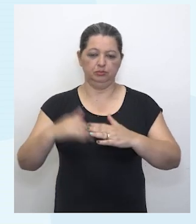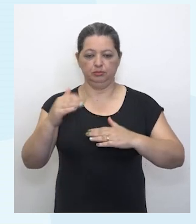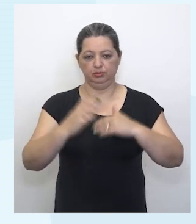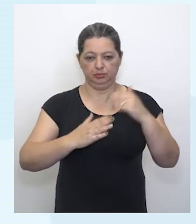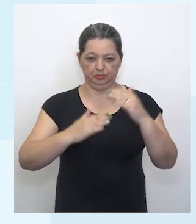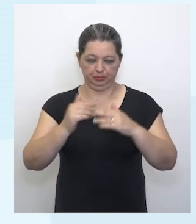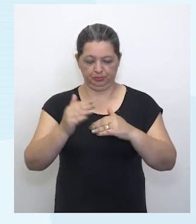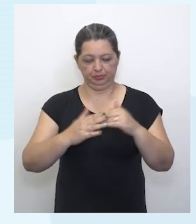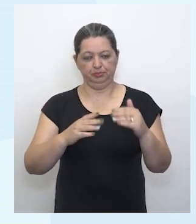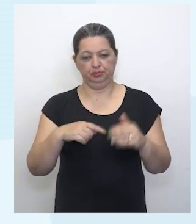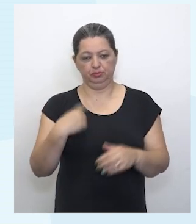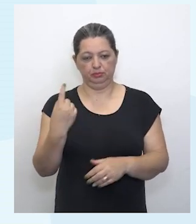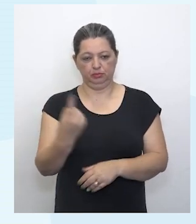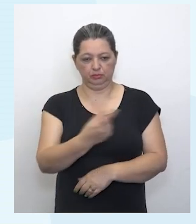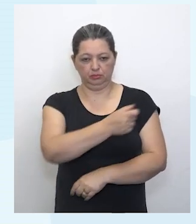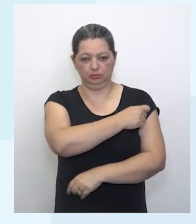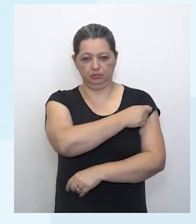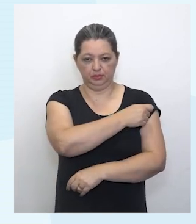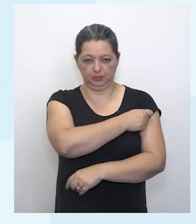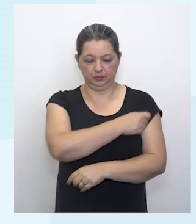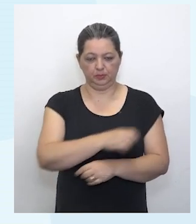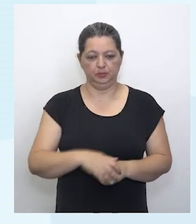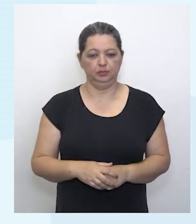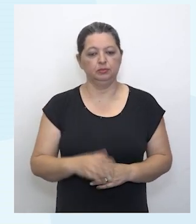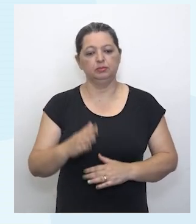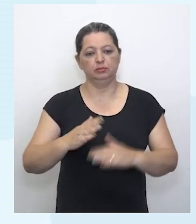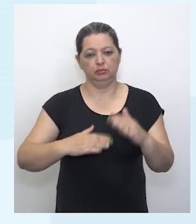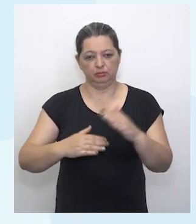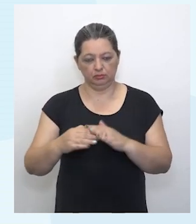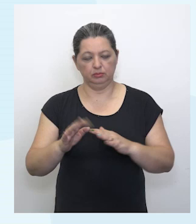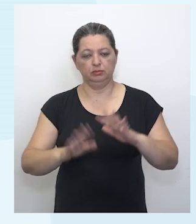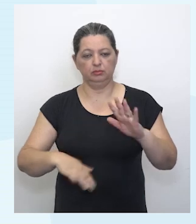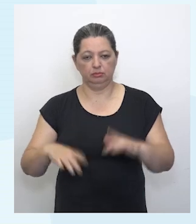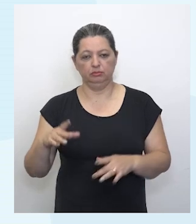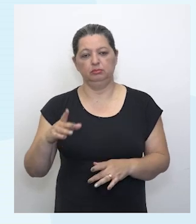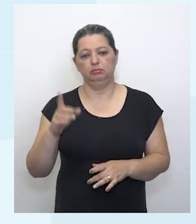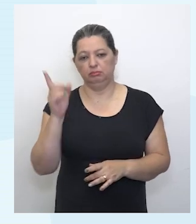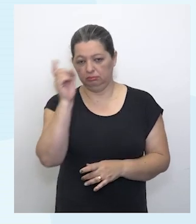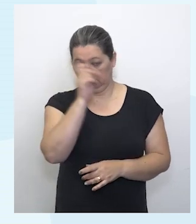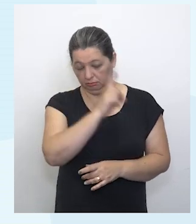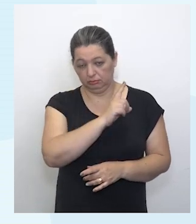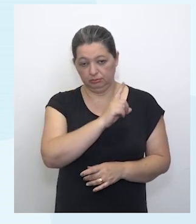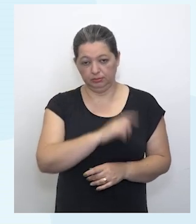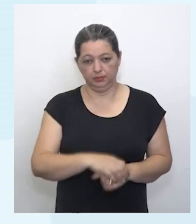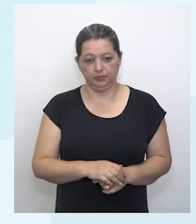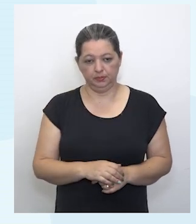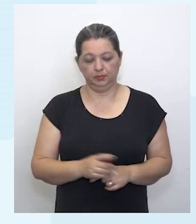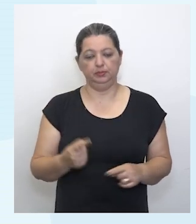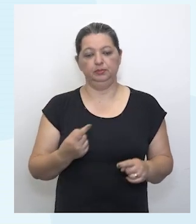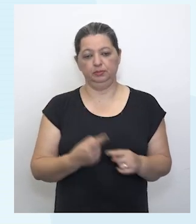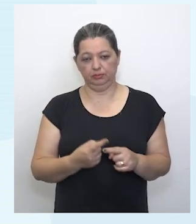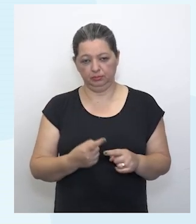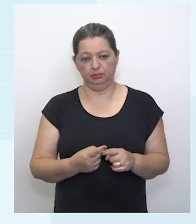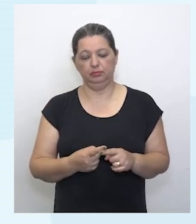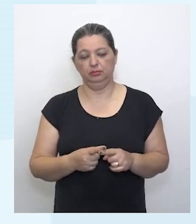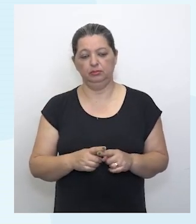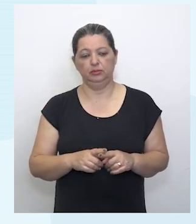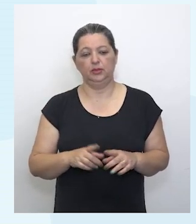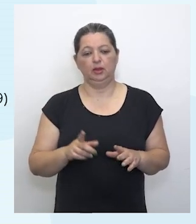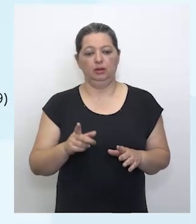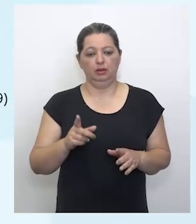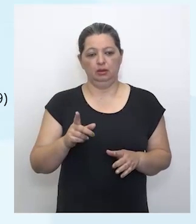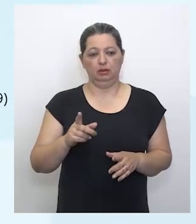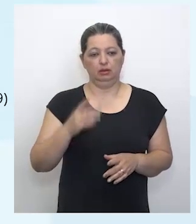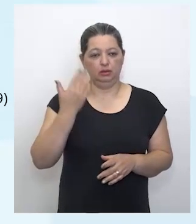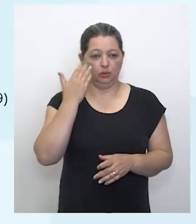nossos estudantes, essas habilidades que eles encontram com dificuldade, com defasagem. Próximo,